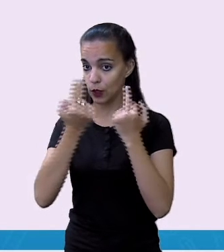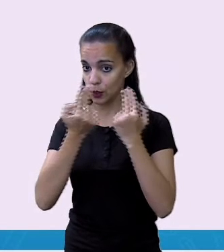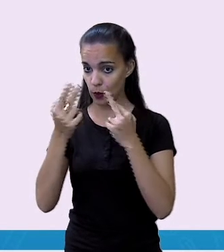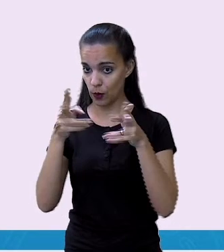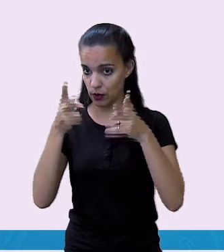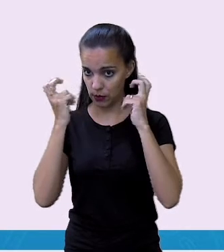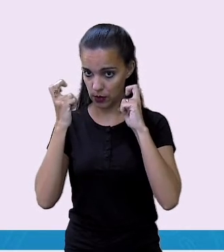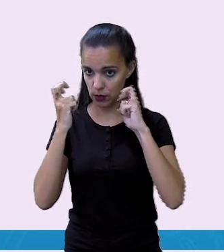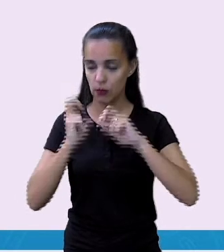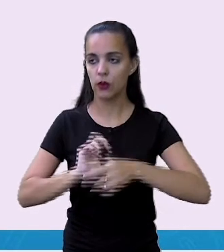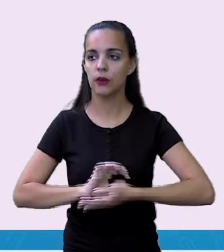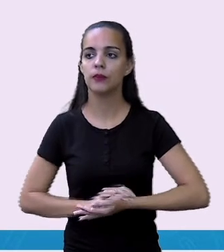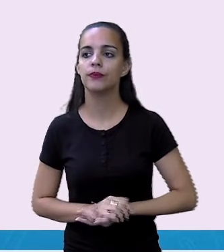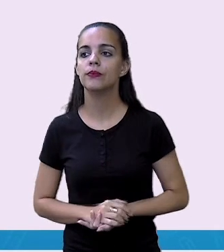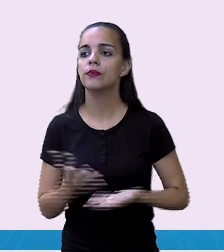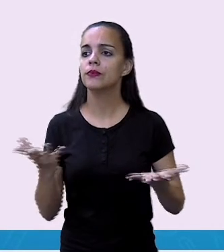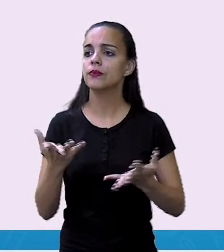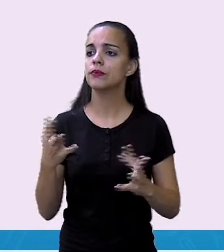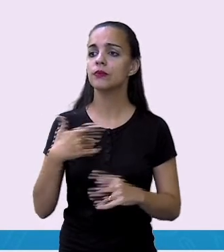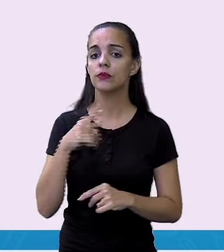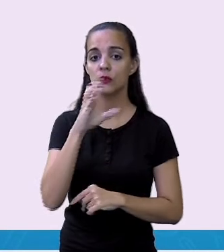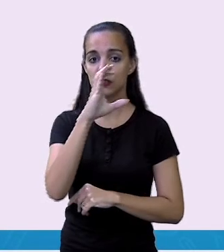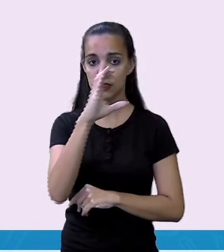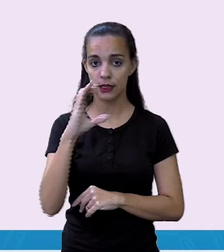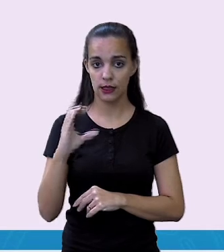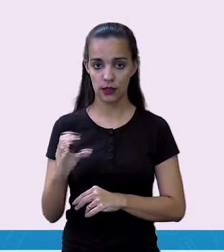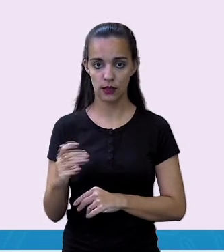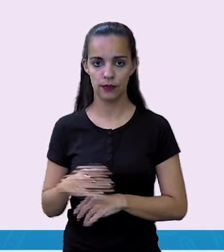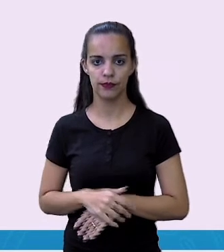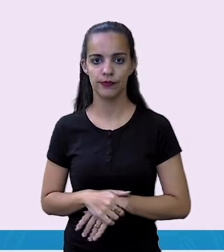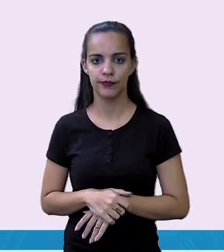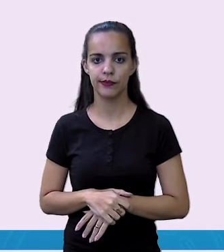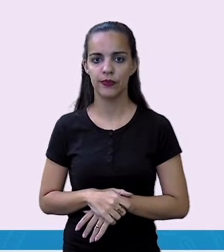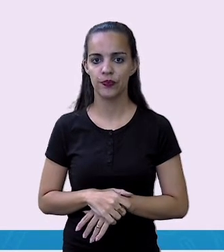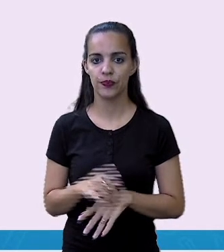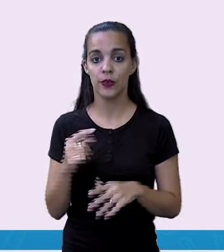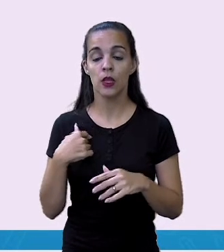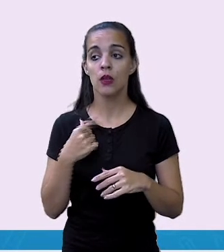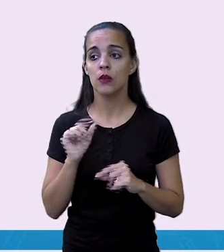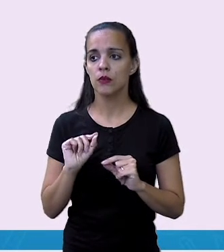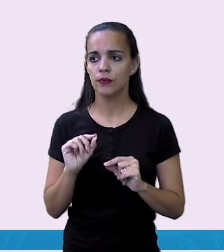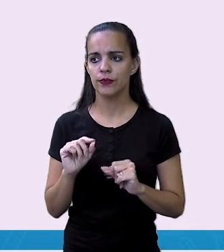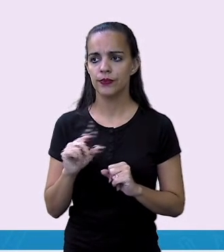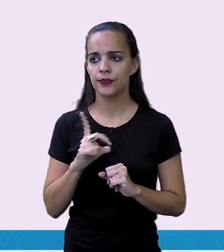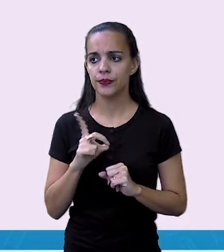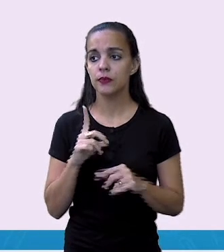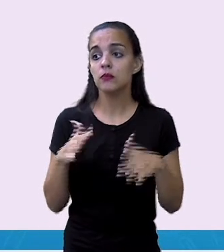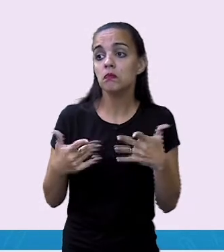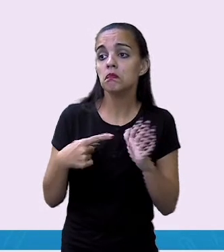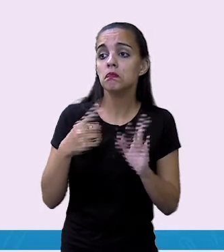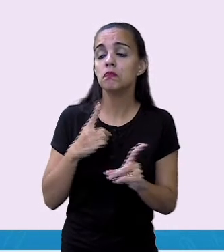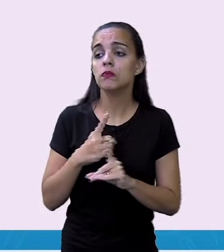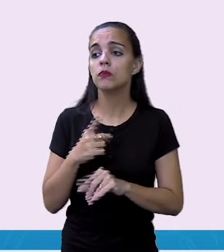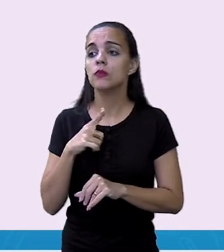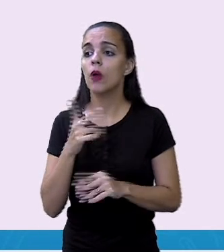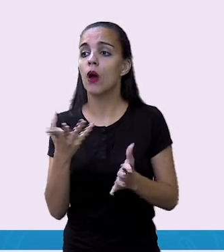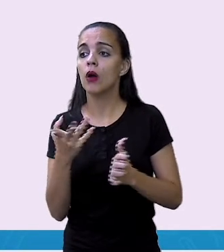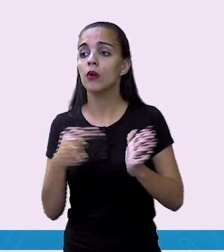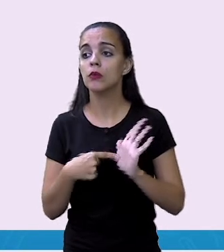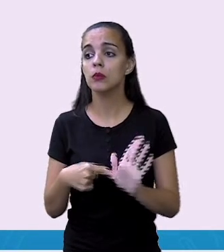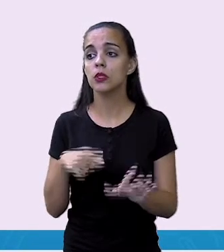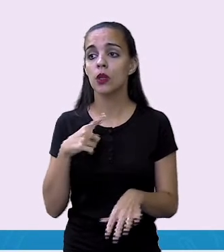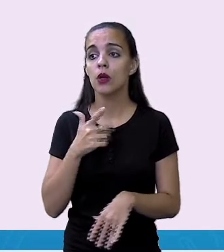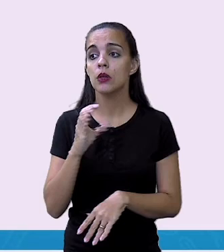Automaticamente, sobrou o quê? O ângulo C. E aqui C'. O que eu posso concluir? Que o